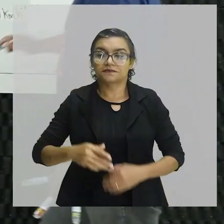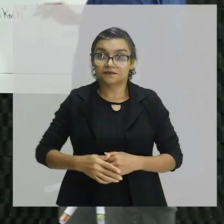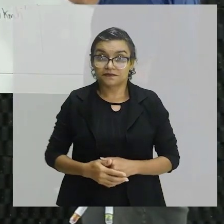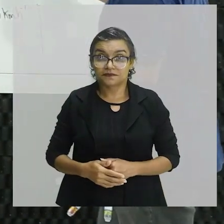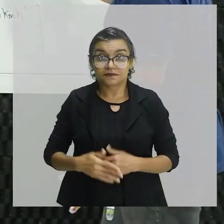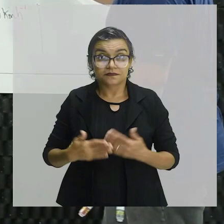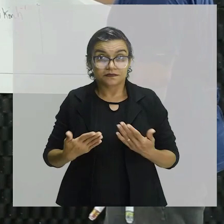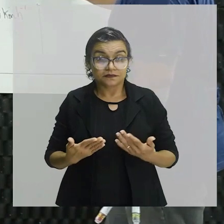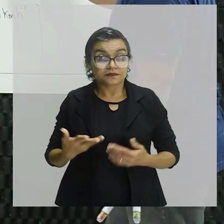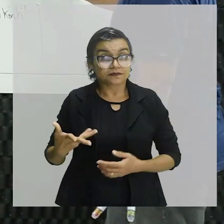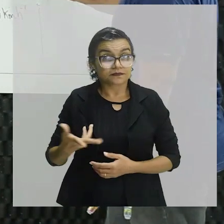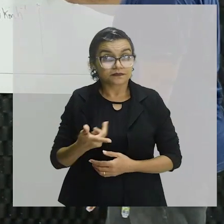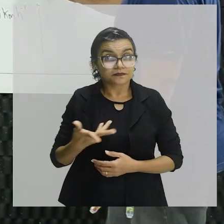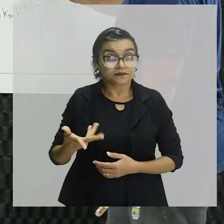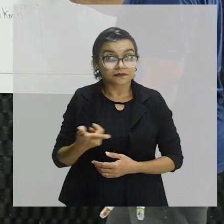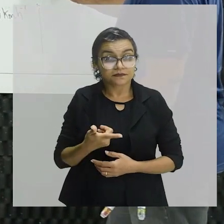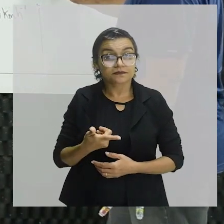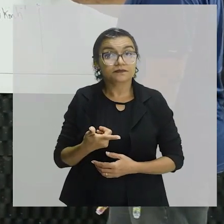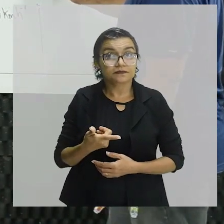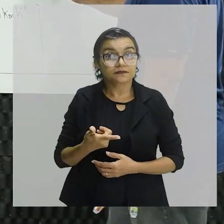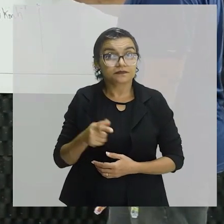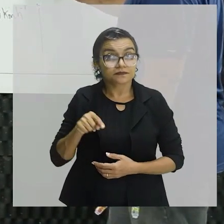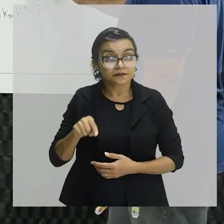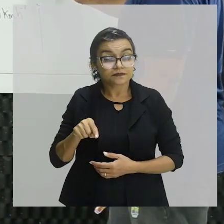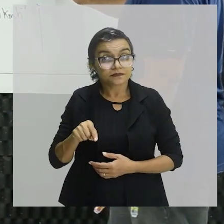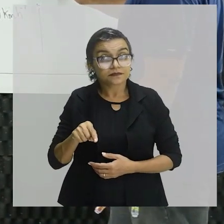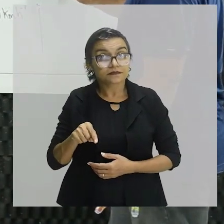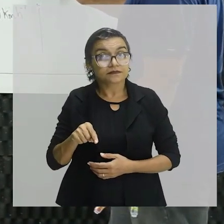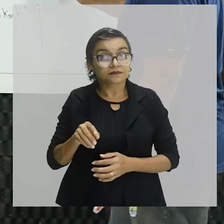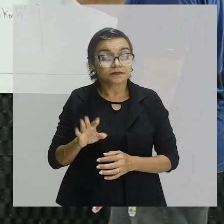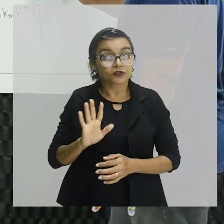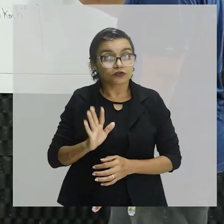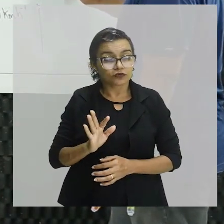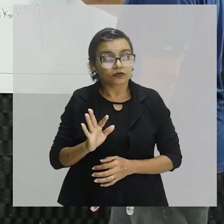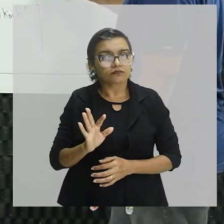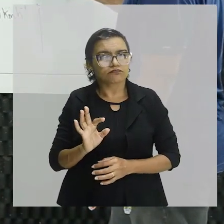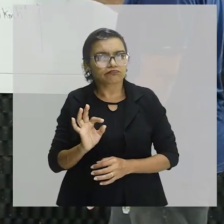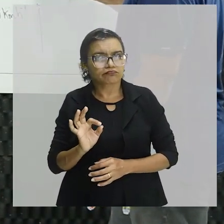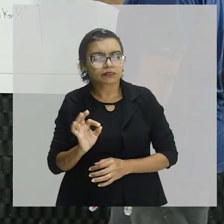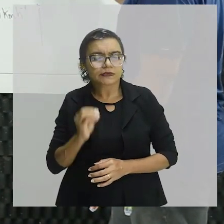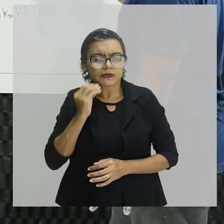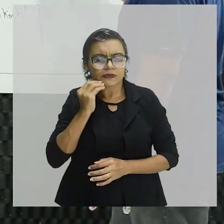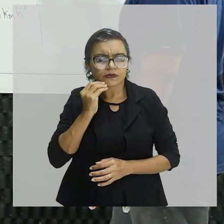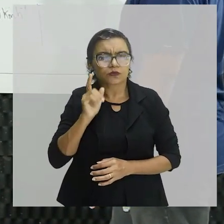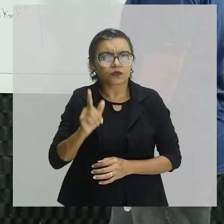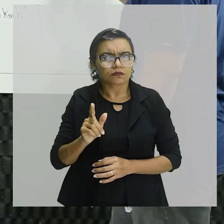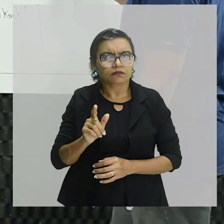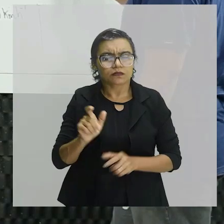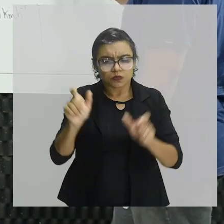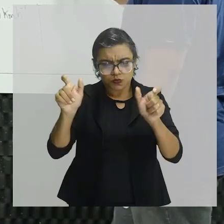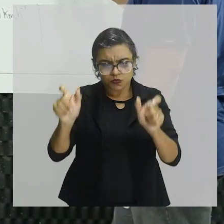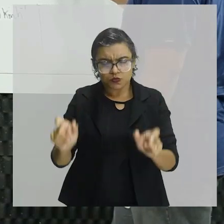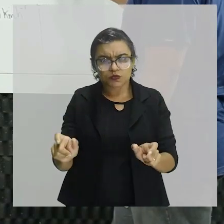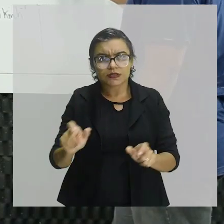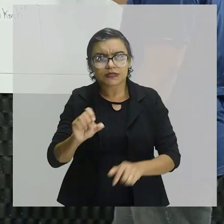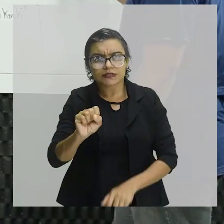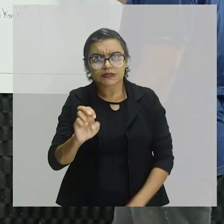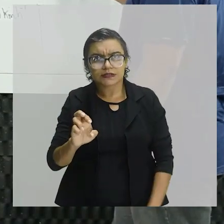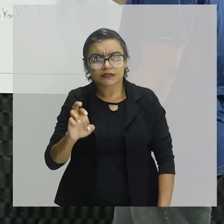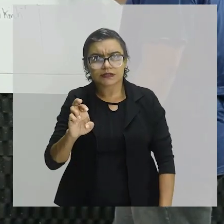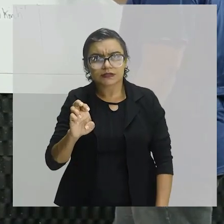essa velocidade que foi medida pelos sensores foi de